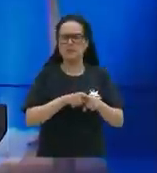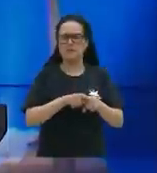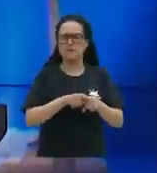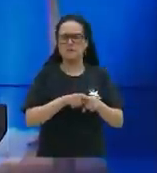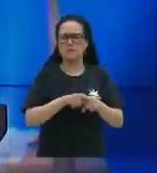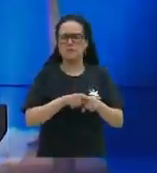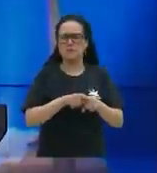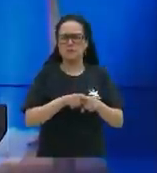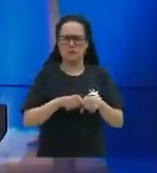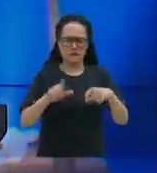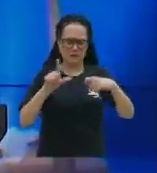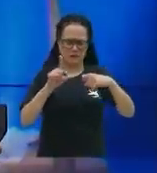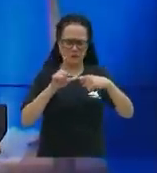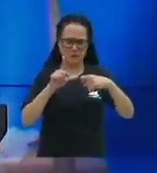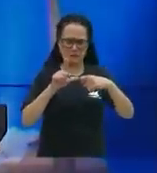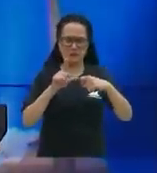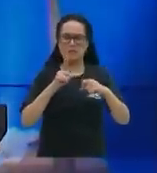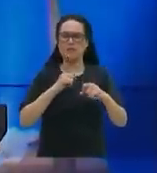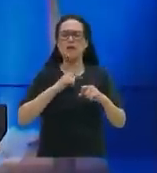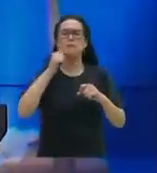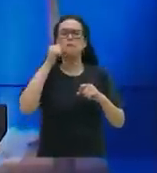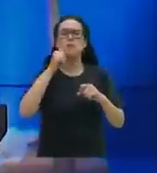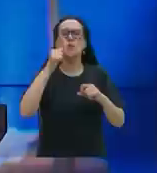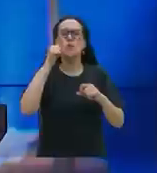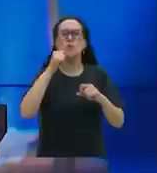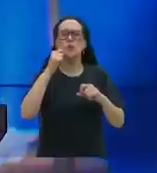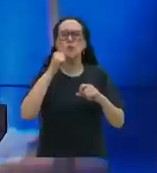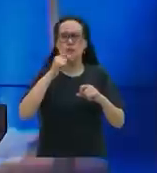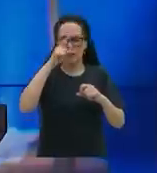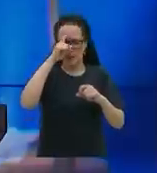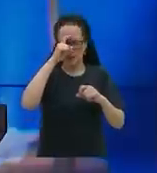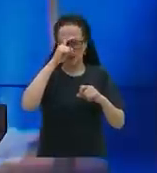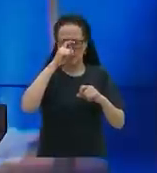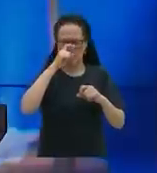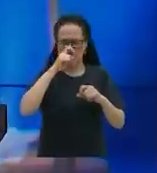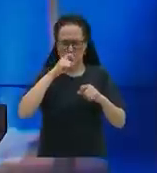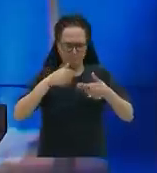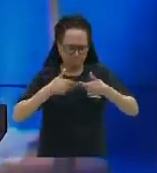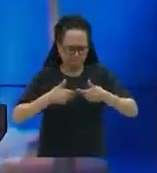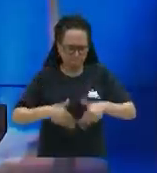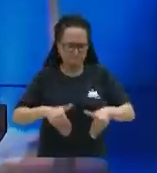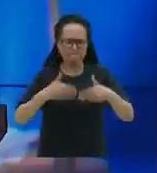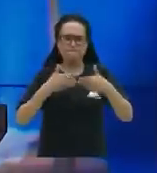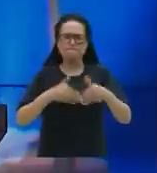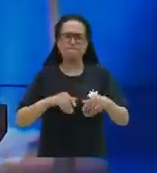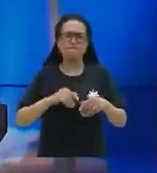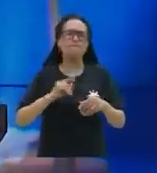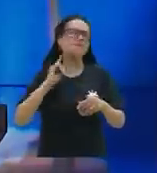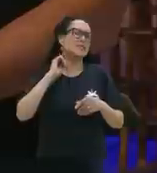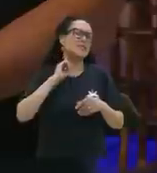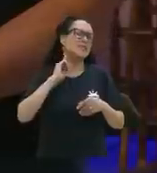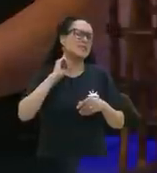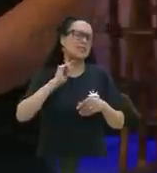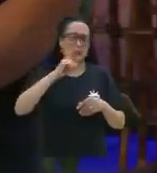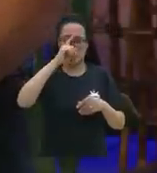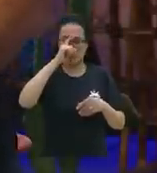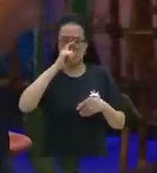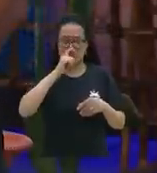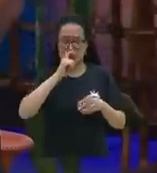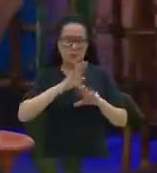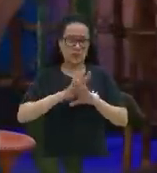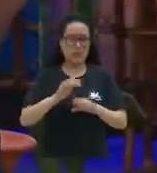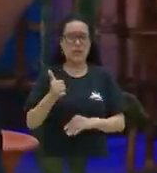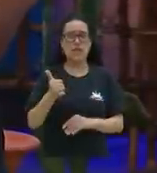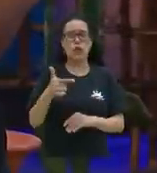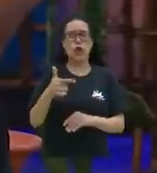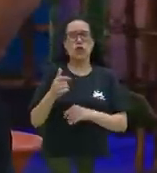quando uma mulher hemorroísa, que sofria de um corrimento sanguíneo, durante 12